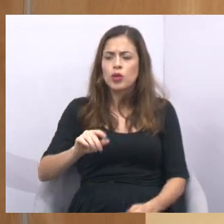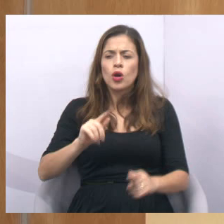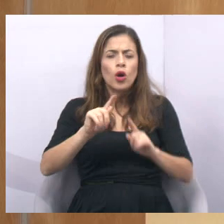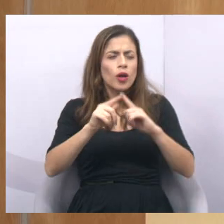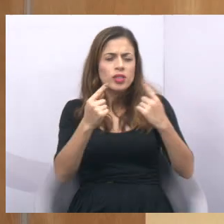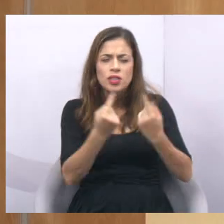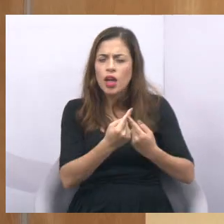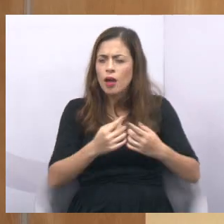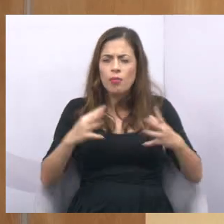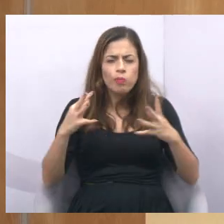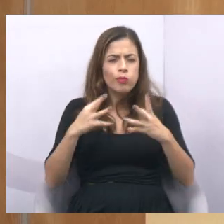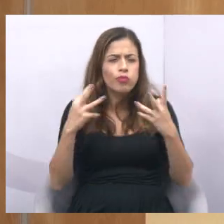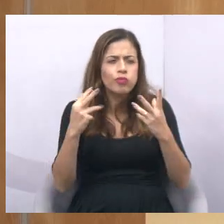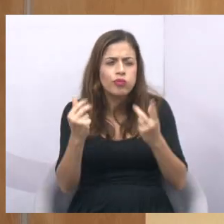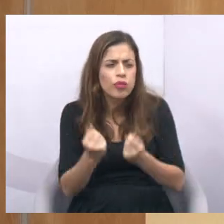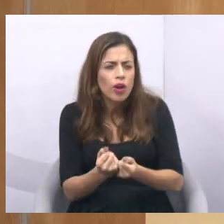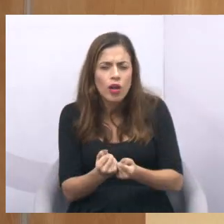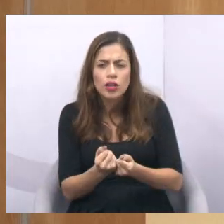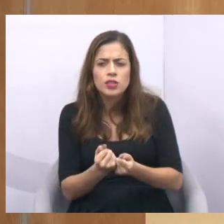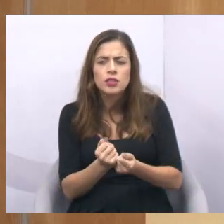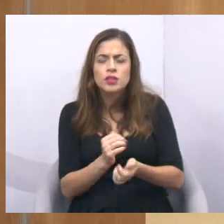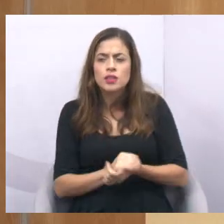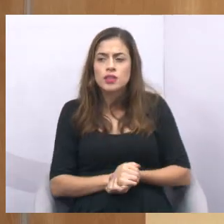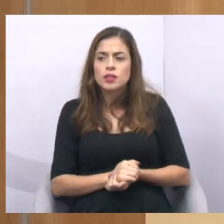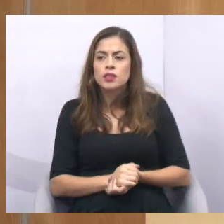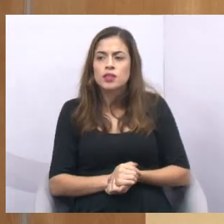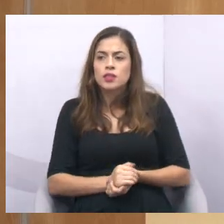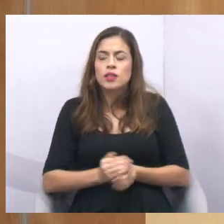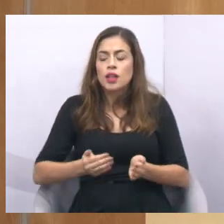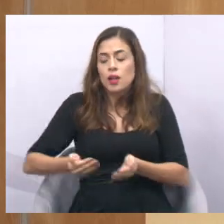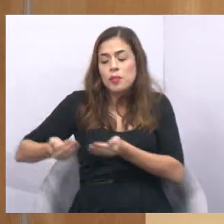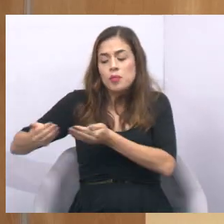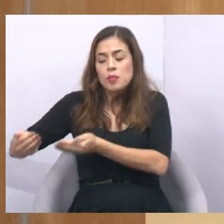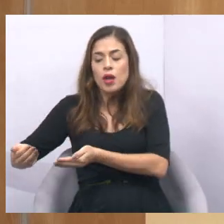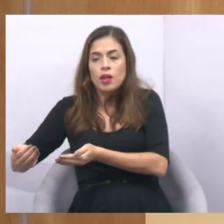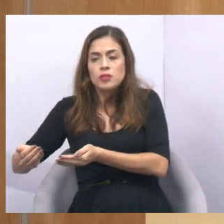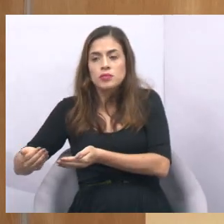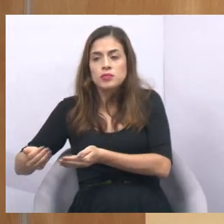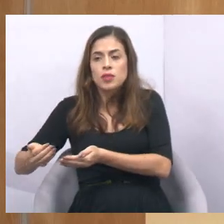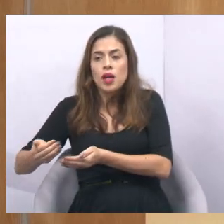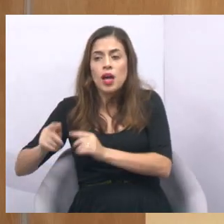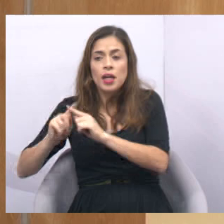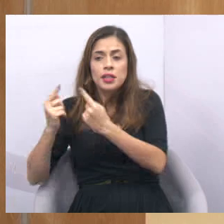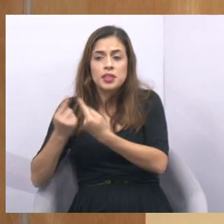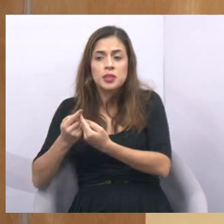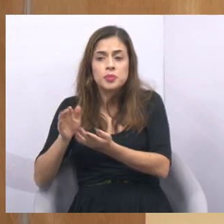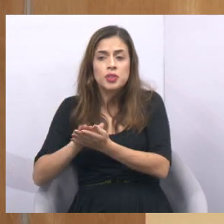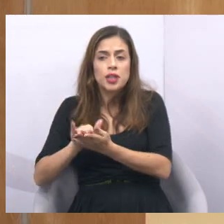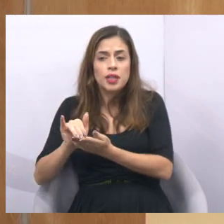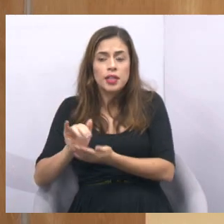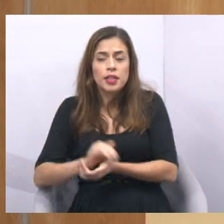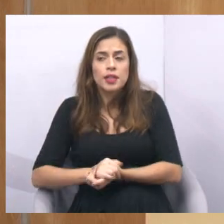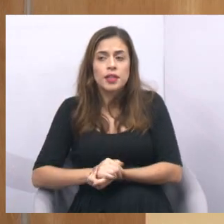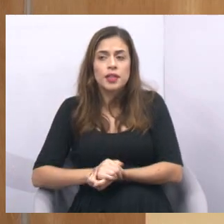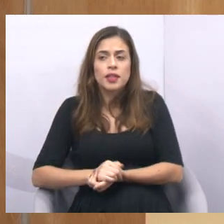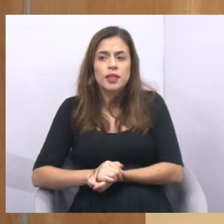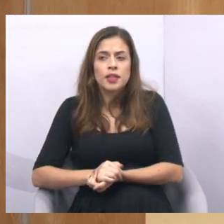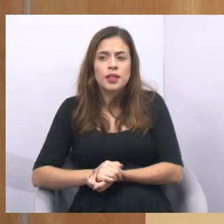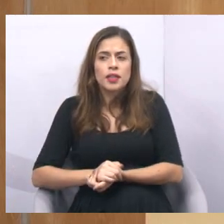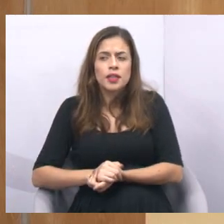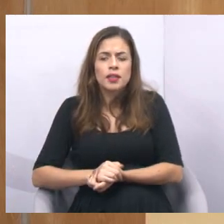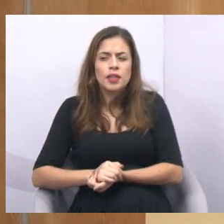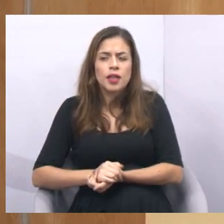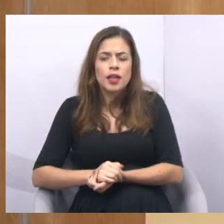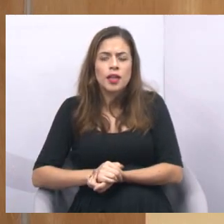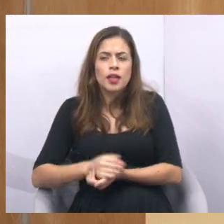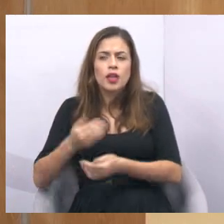lado, a equipe de Jacareí, comandada pelo Mical, nosso carinhoso baiano, que assim carinhosamente o